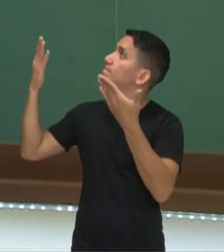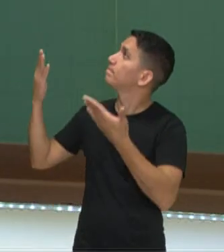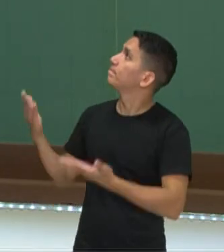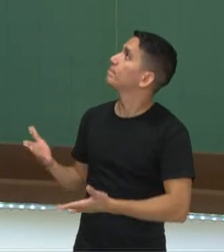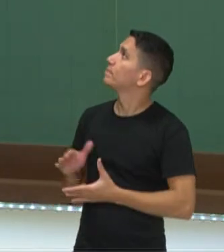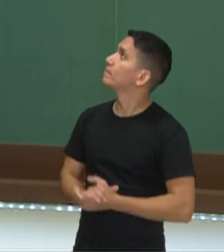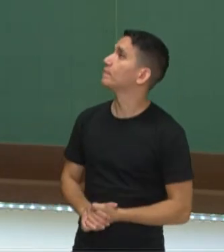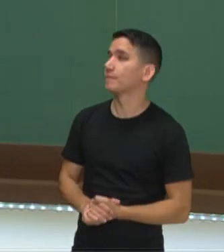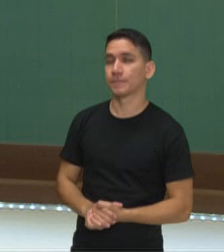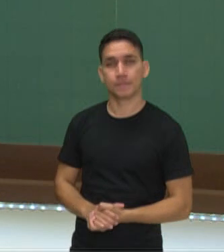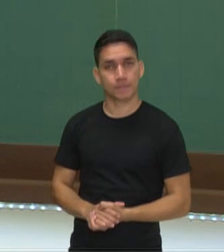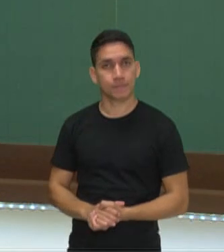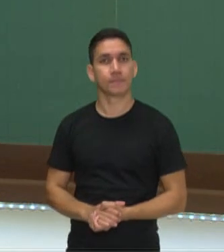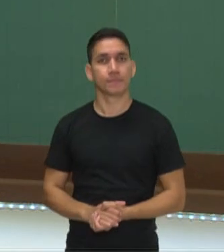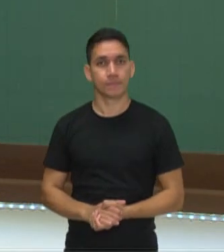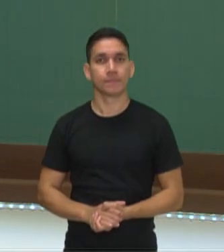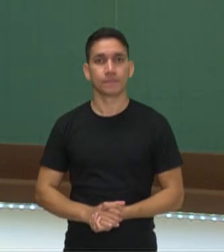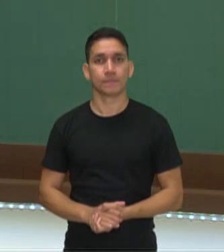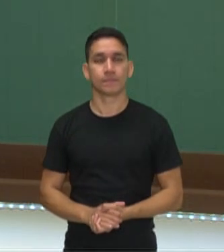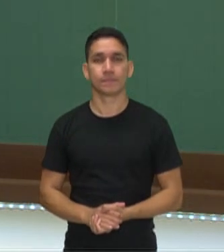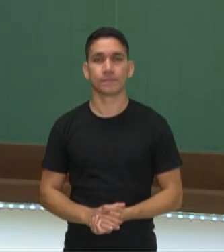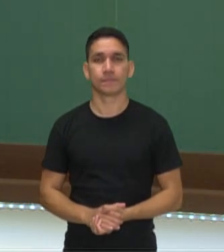para vocês, tá?